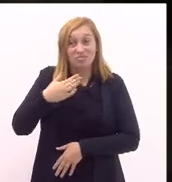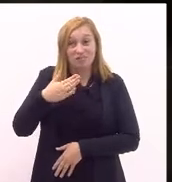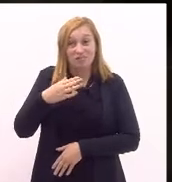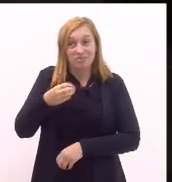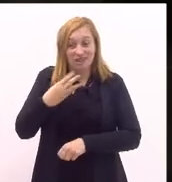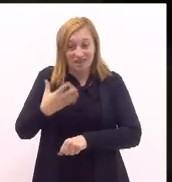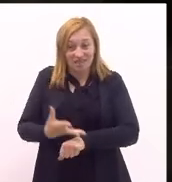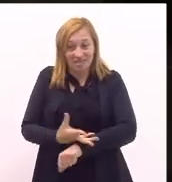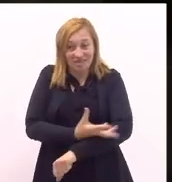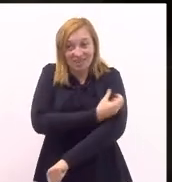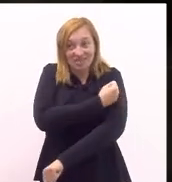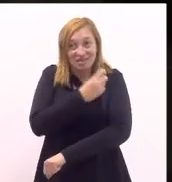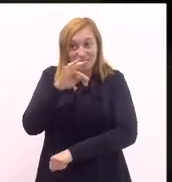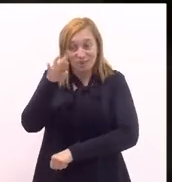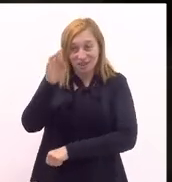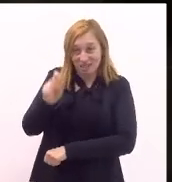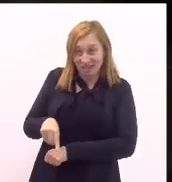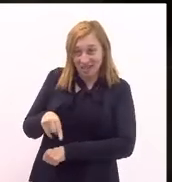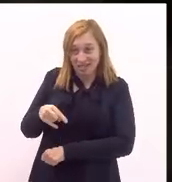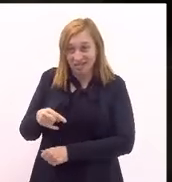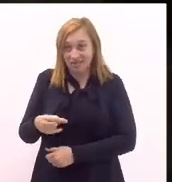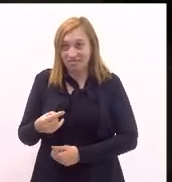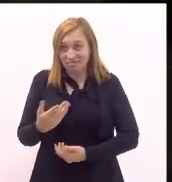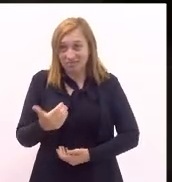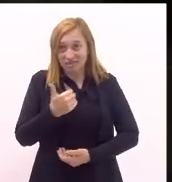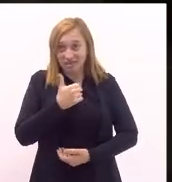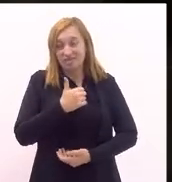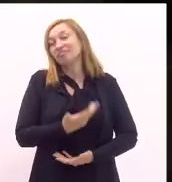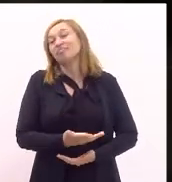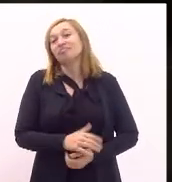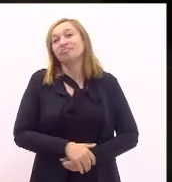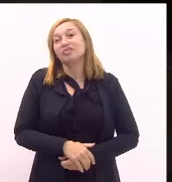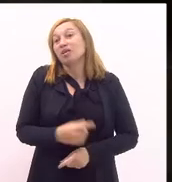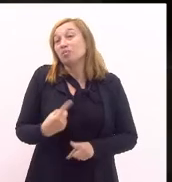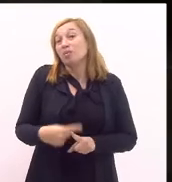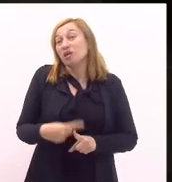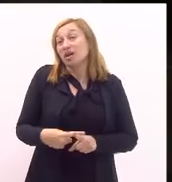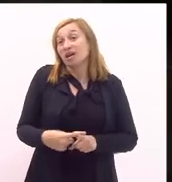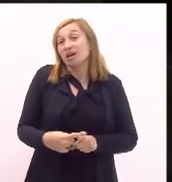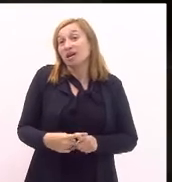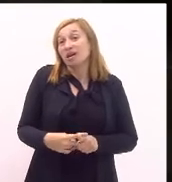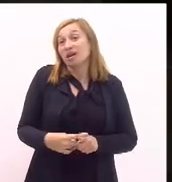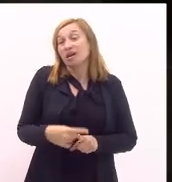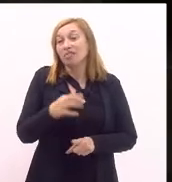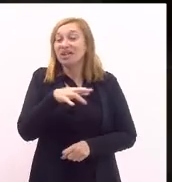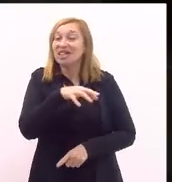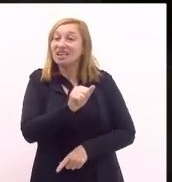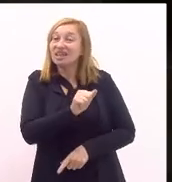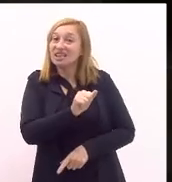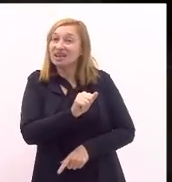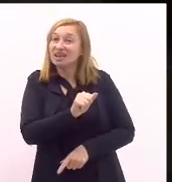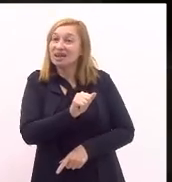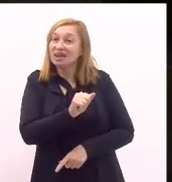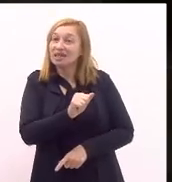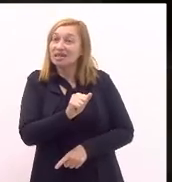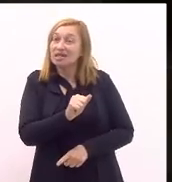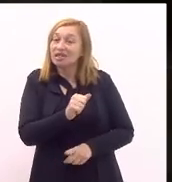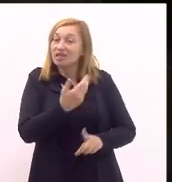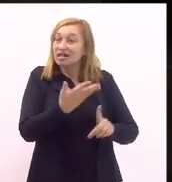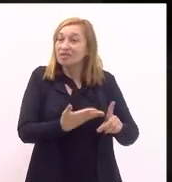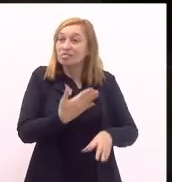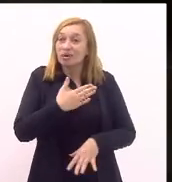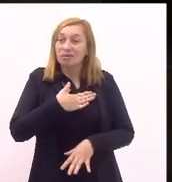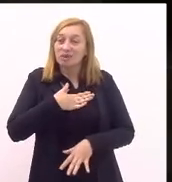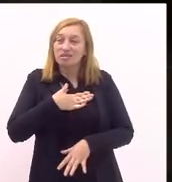Babalorixá a bênção meu velho é porque a Benedita da Silva ela simboliza para mim